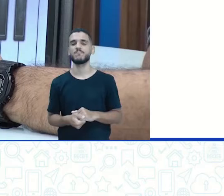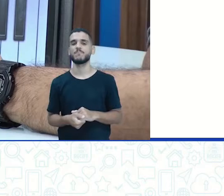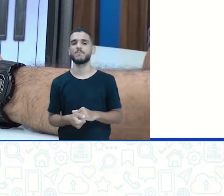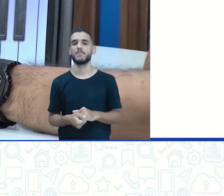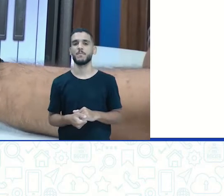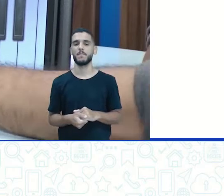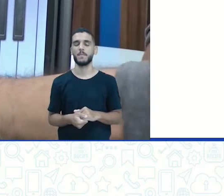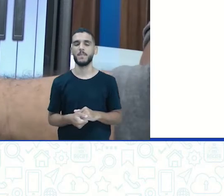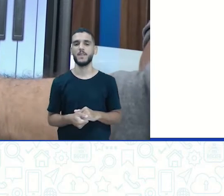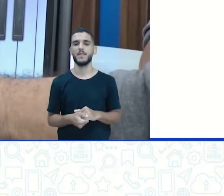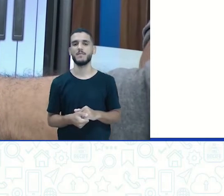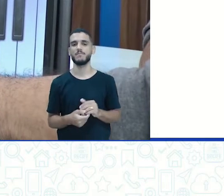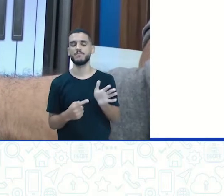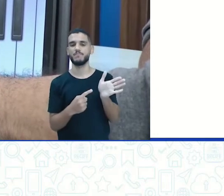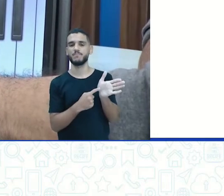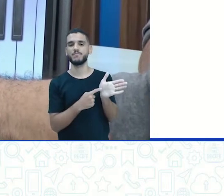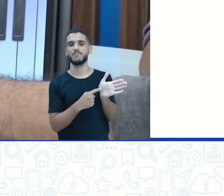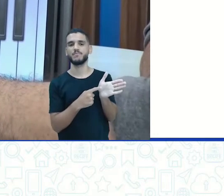Ó.